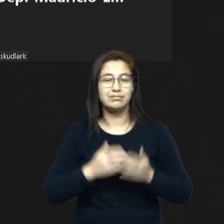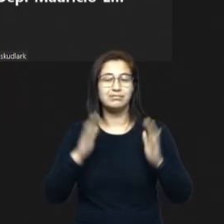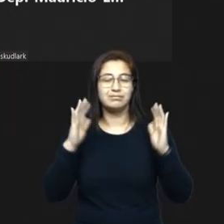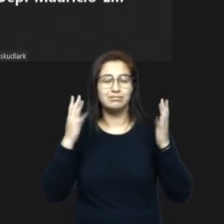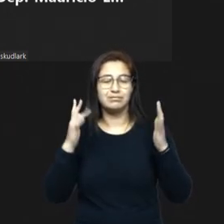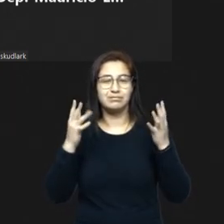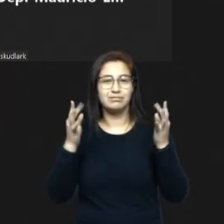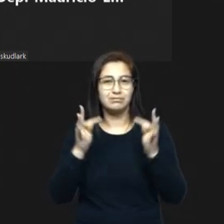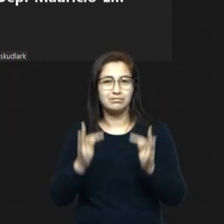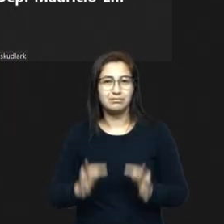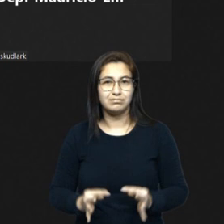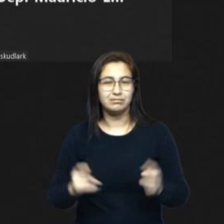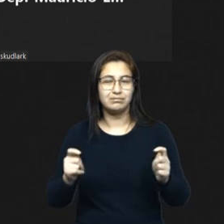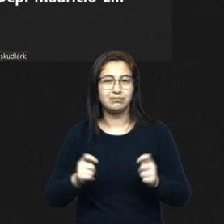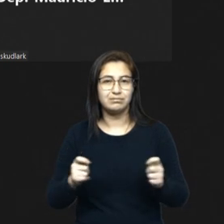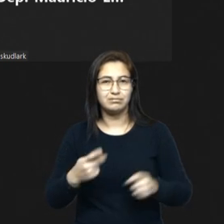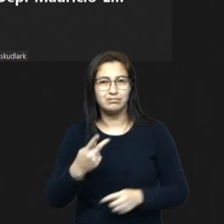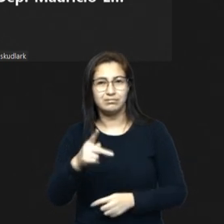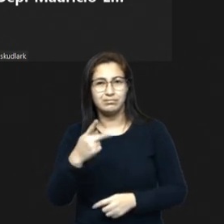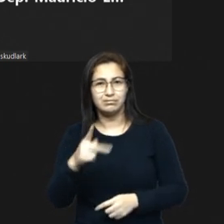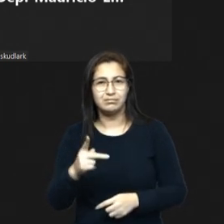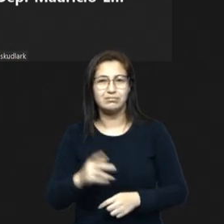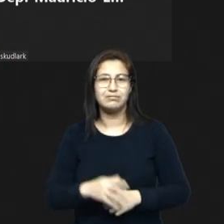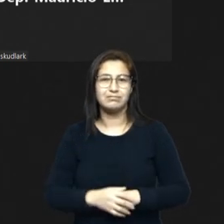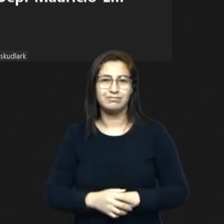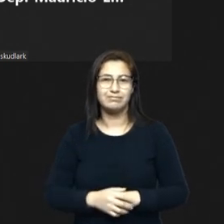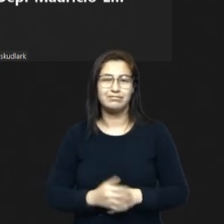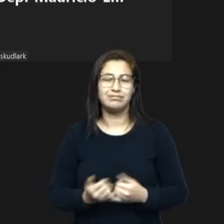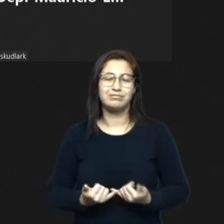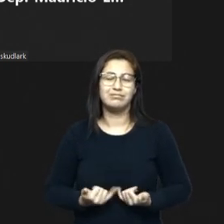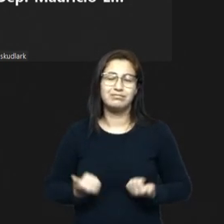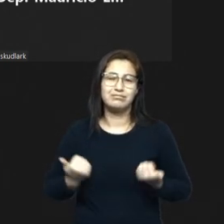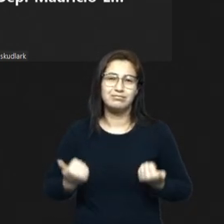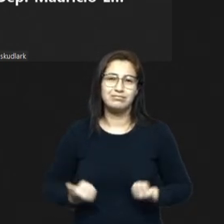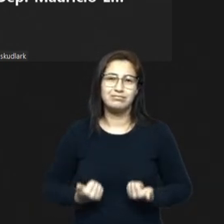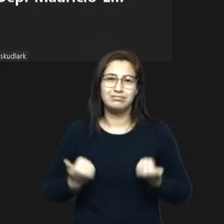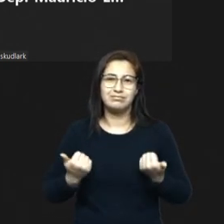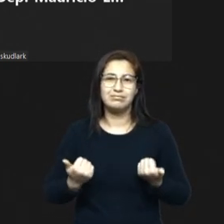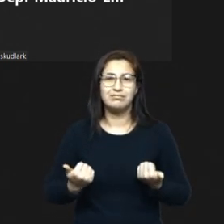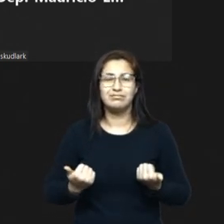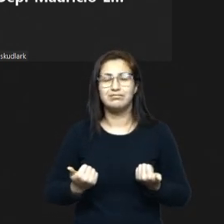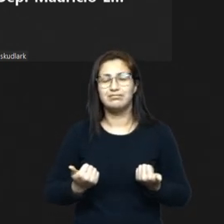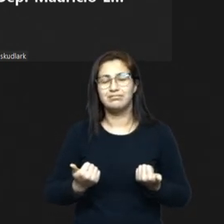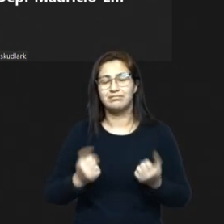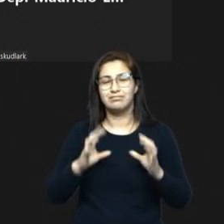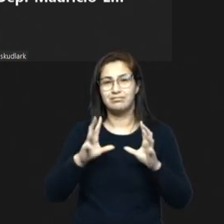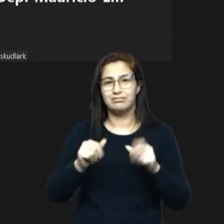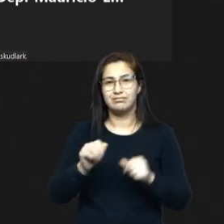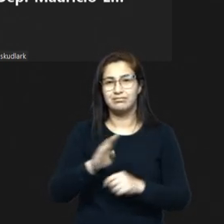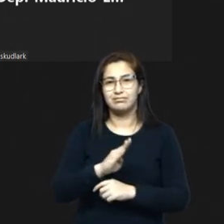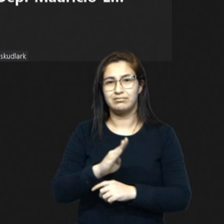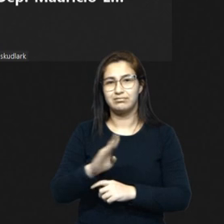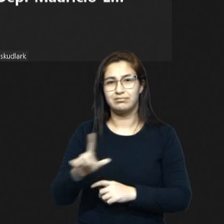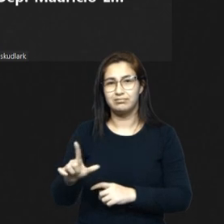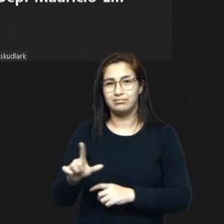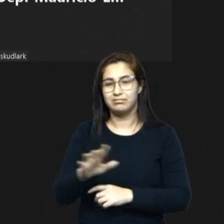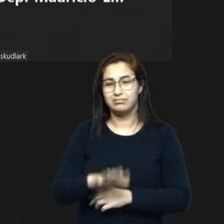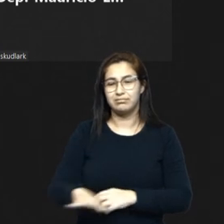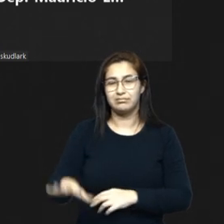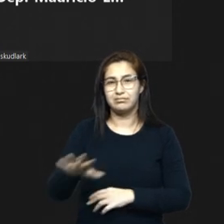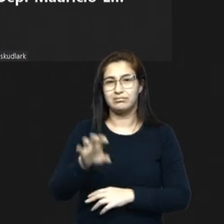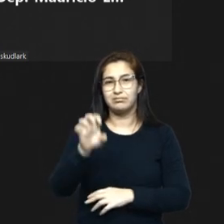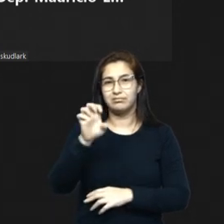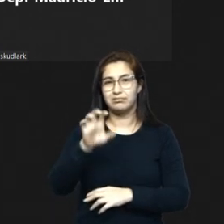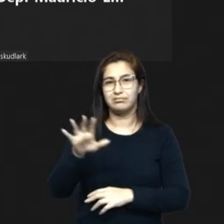deputado Alba, esse filho nobre que dá tanto orgulho para a cidade de Blumenau, para toda a região do Vale Europeu,